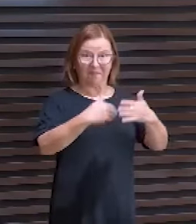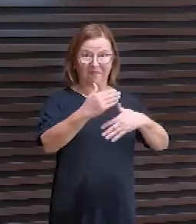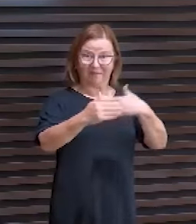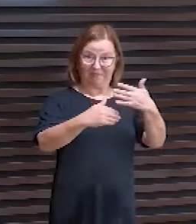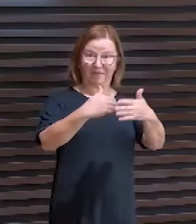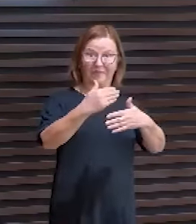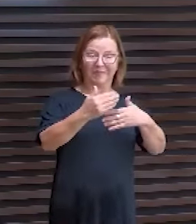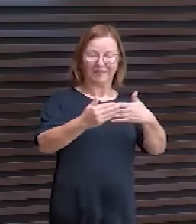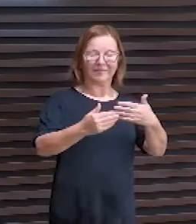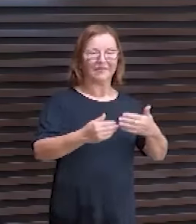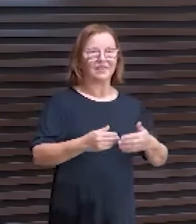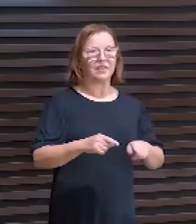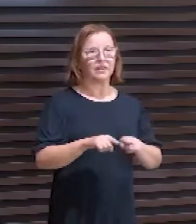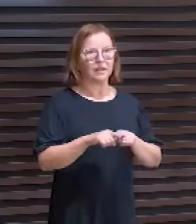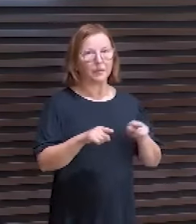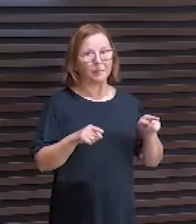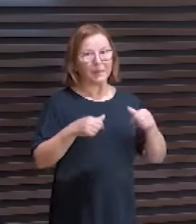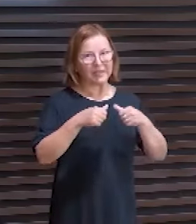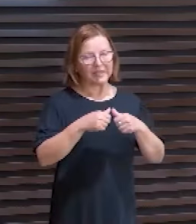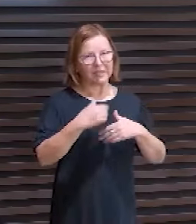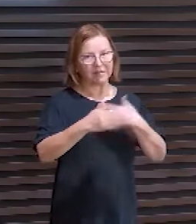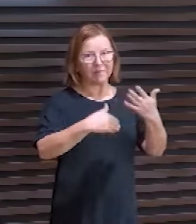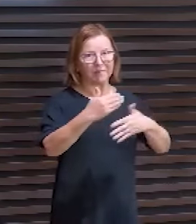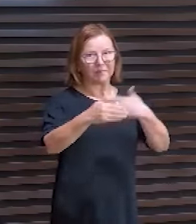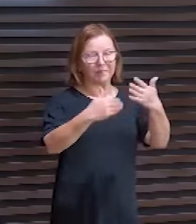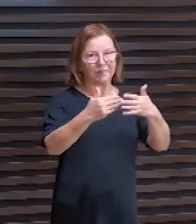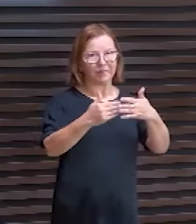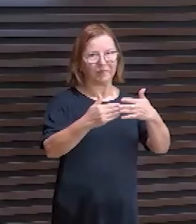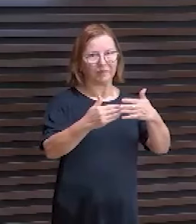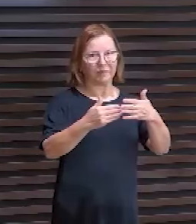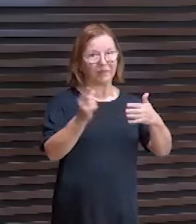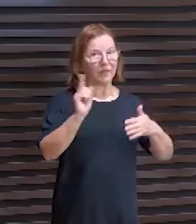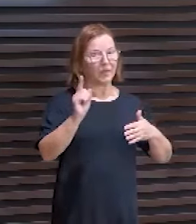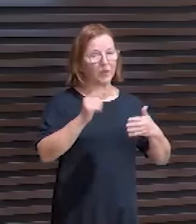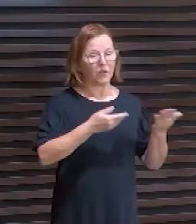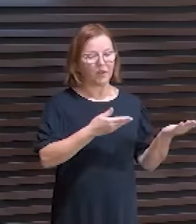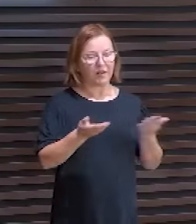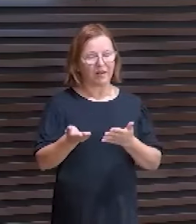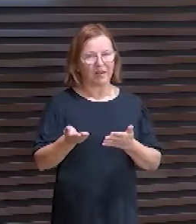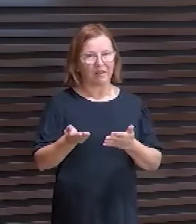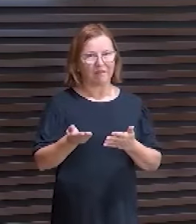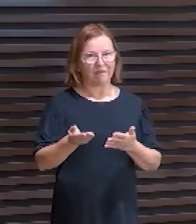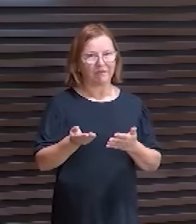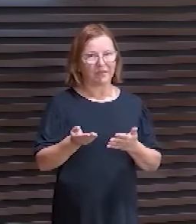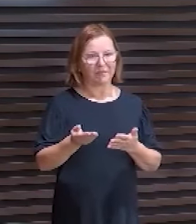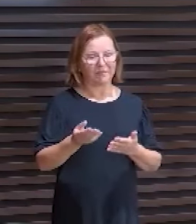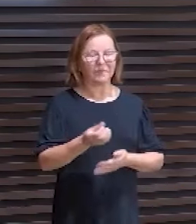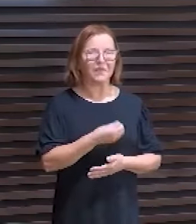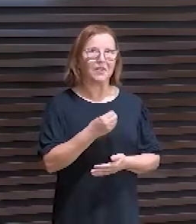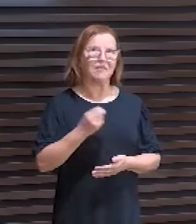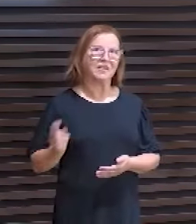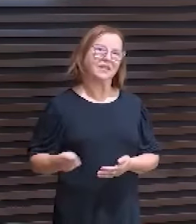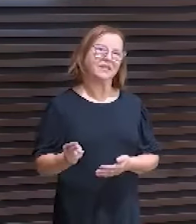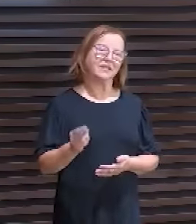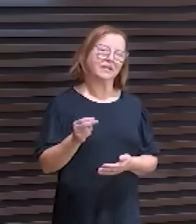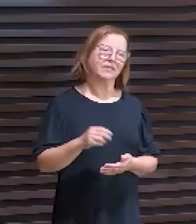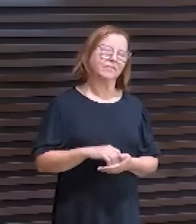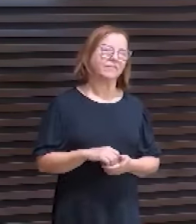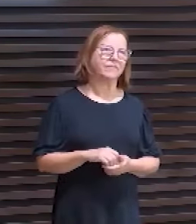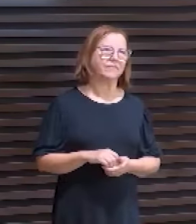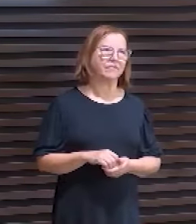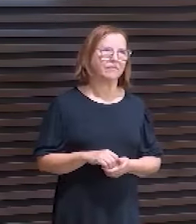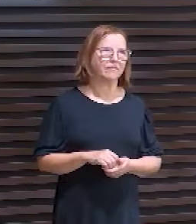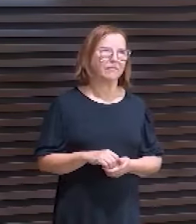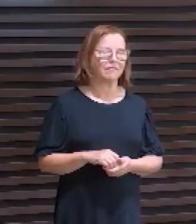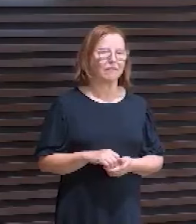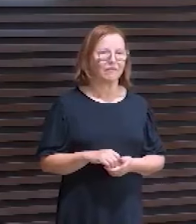prosperidade mas essa prosperidade não te leva à vida eterna pode te te levar a ser